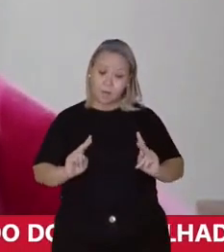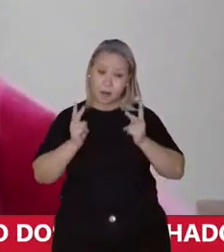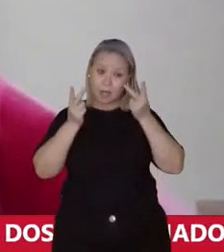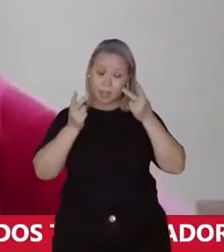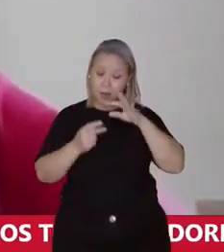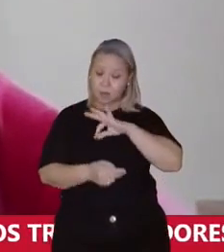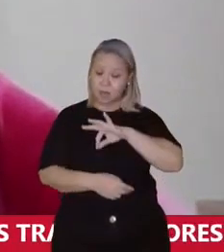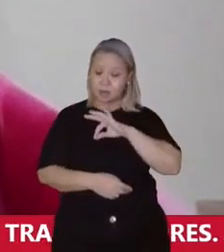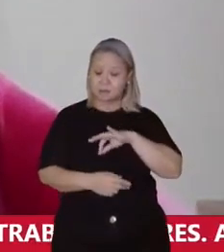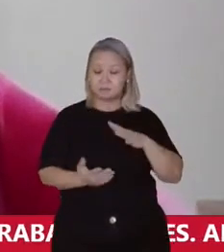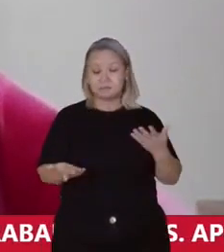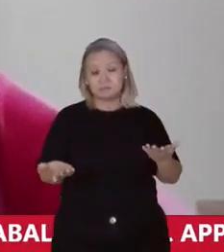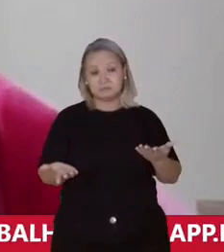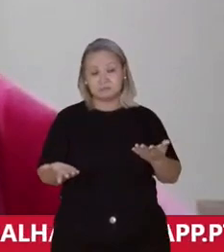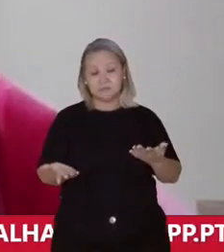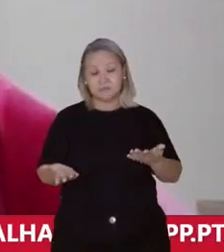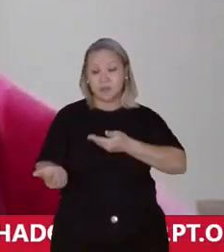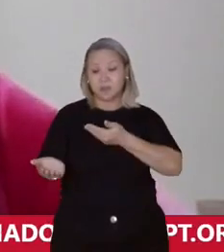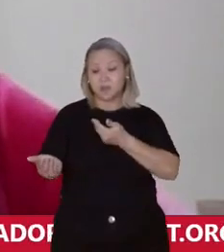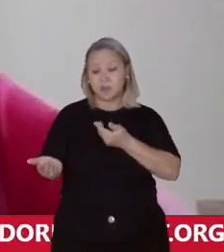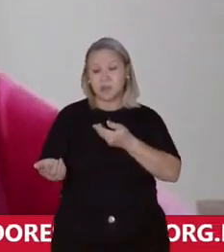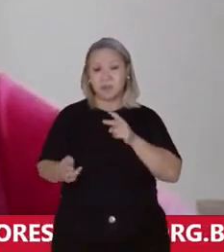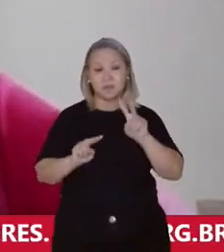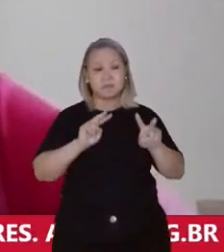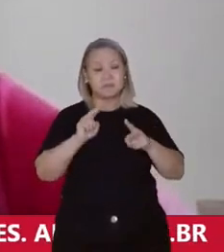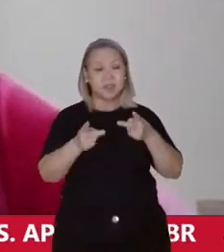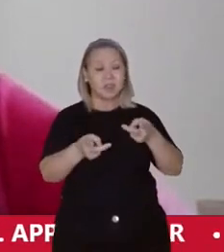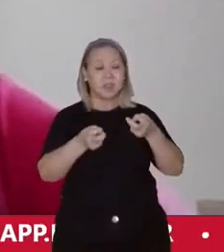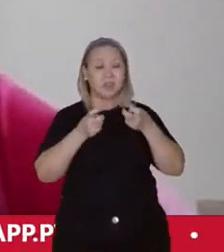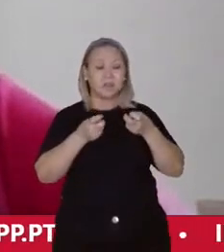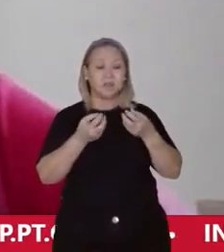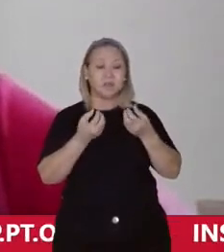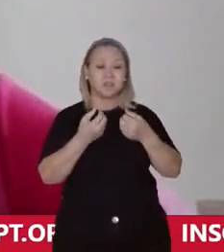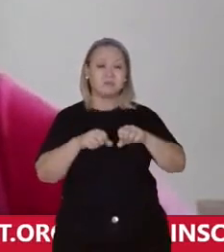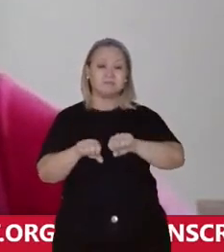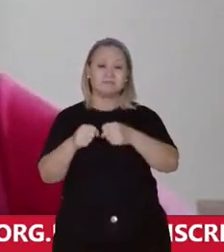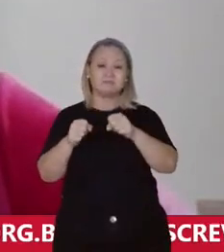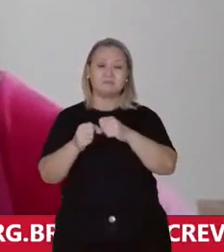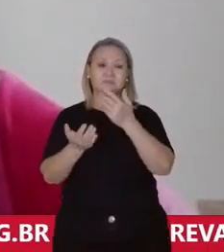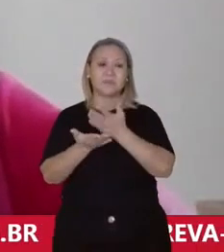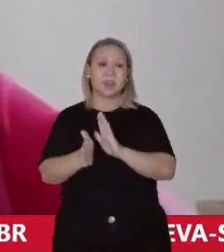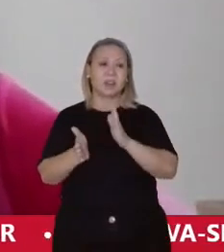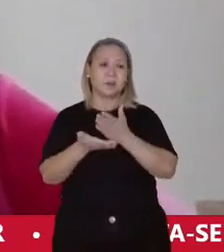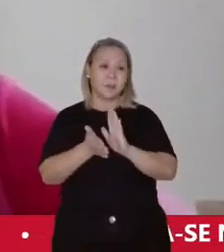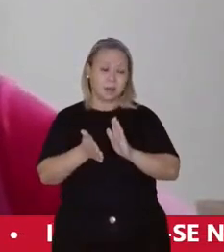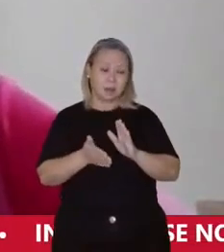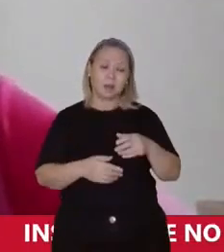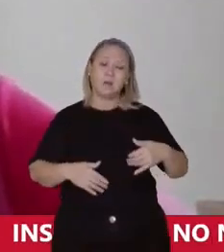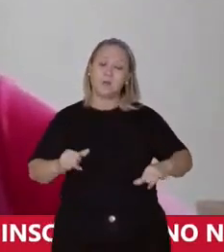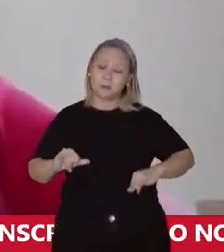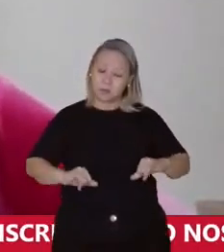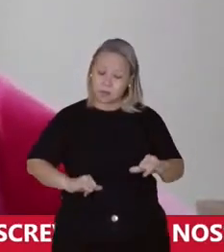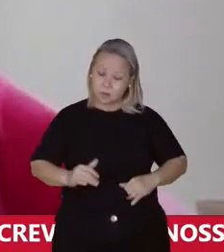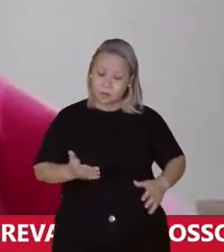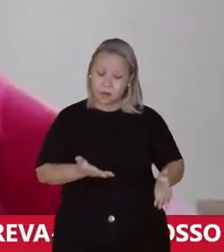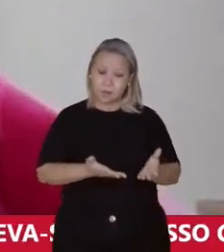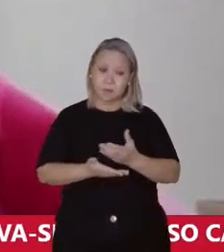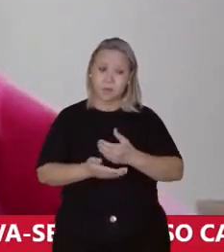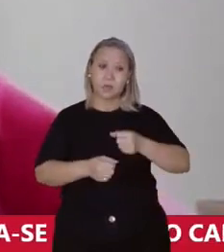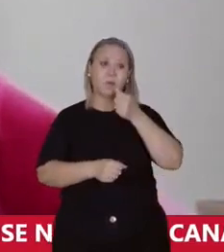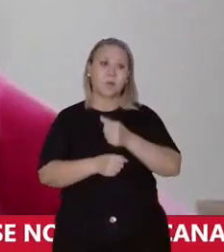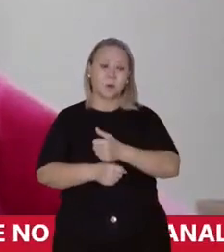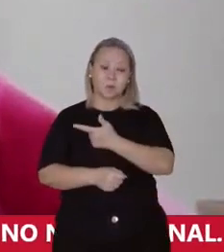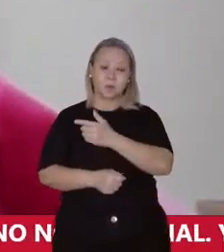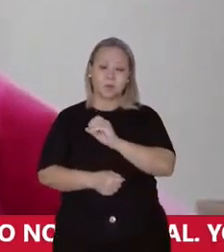que, infelizmente, viu tudo isso se esvair quando nós sofremos o golpe de 2016. E aprendeu nesses anos que nós estamos